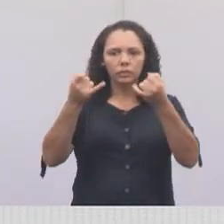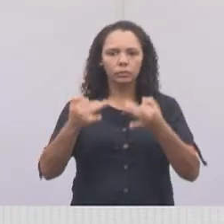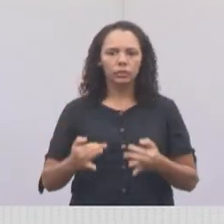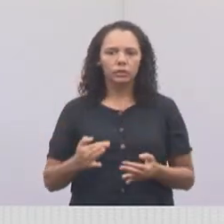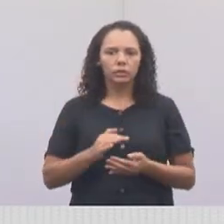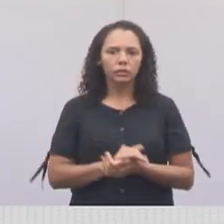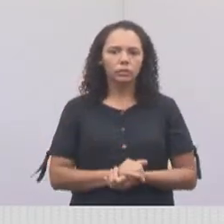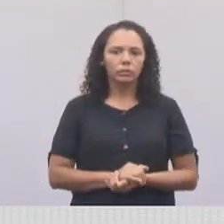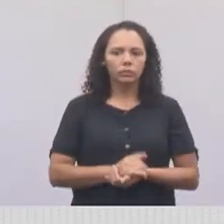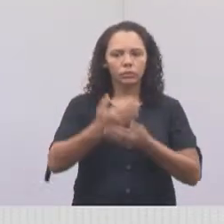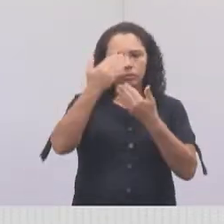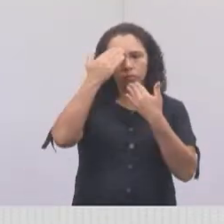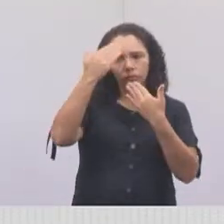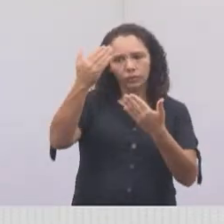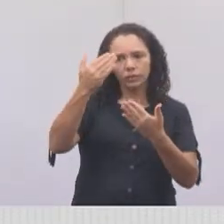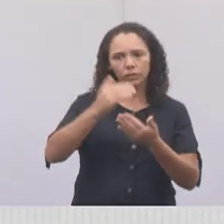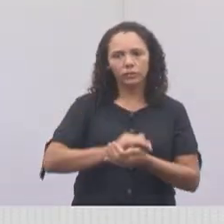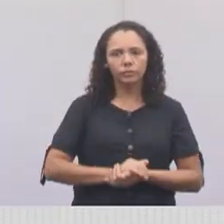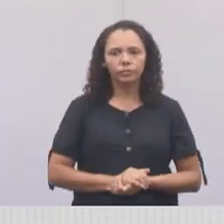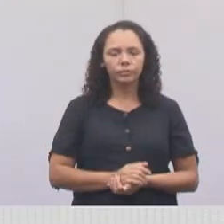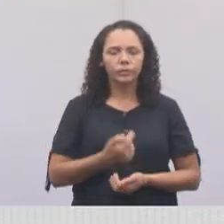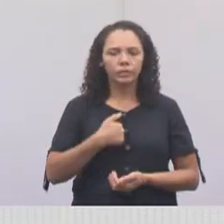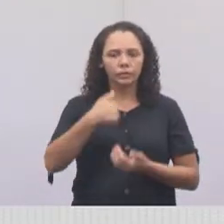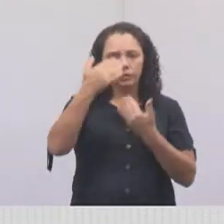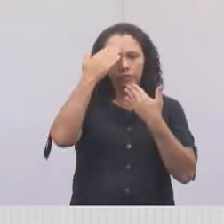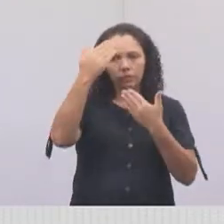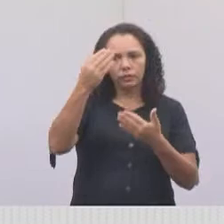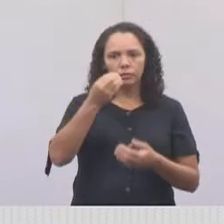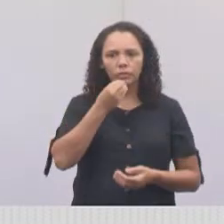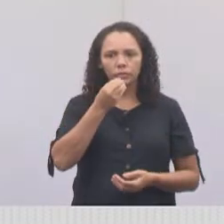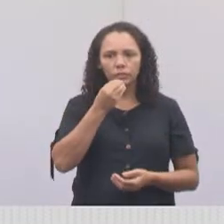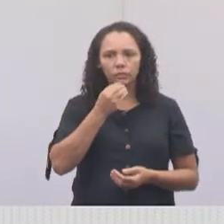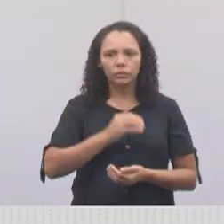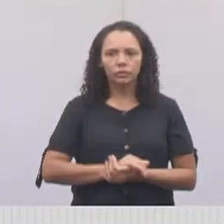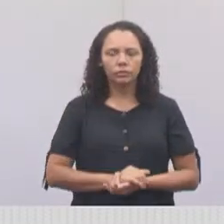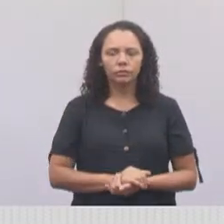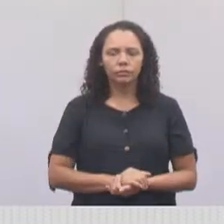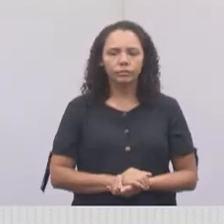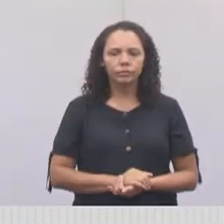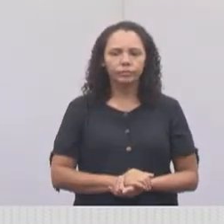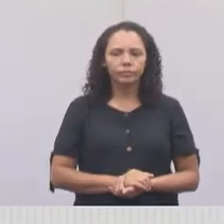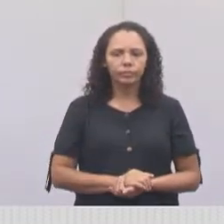Municipal. Muito obrigado pelo presente. Eu que agradeço a oportunidade.